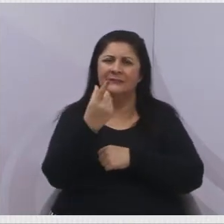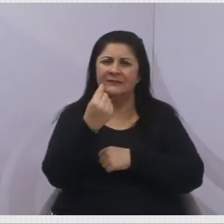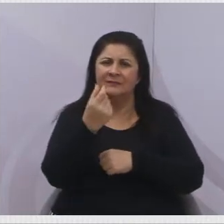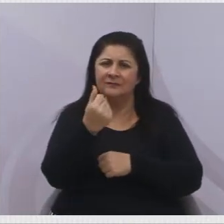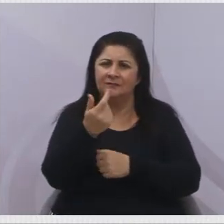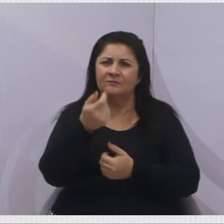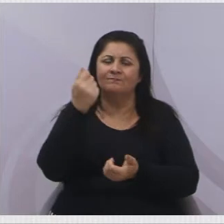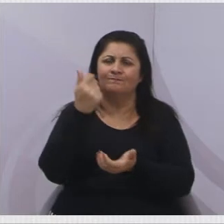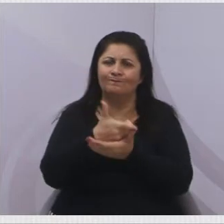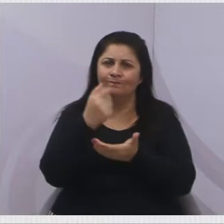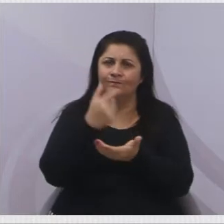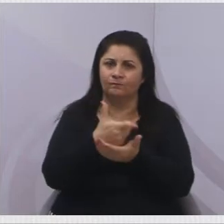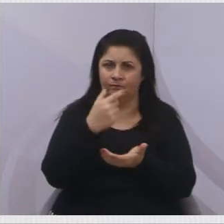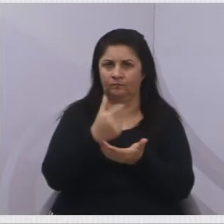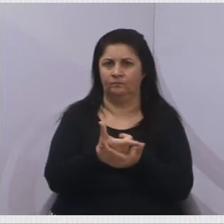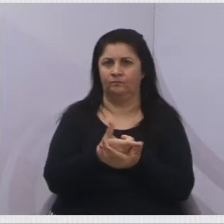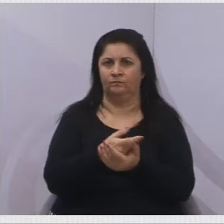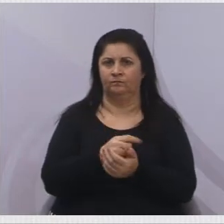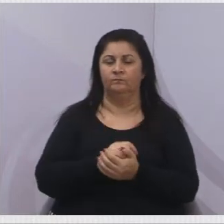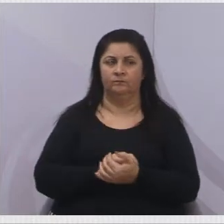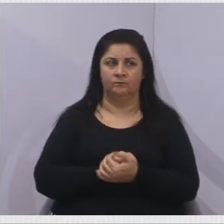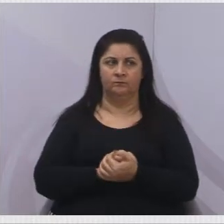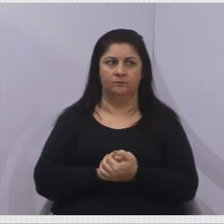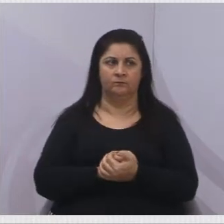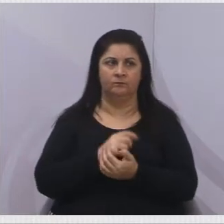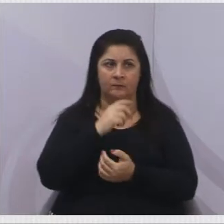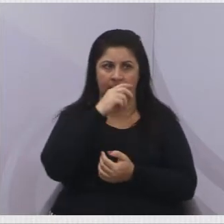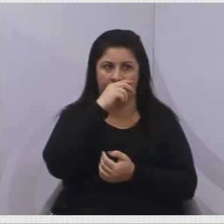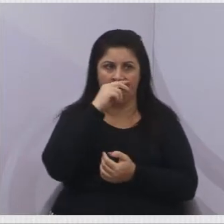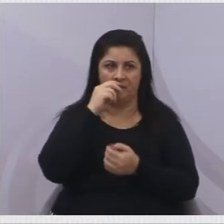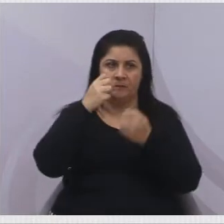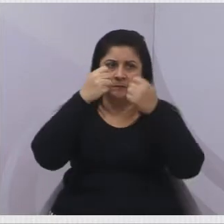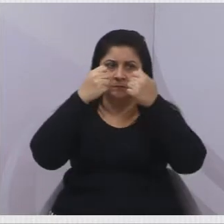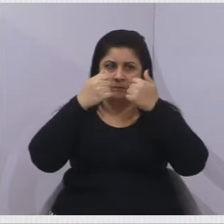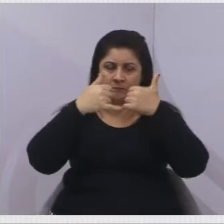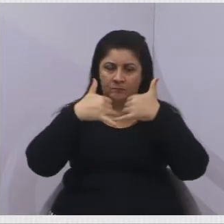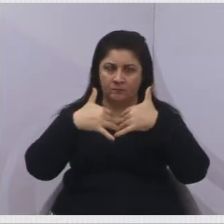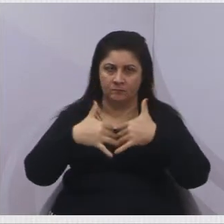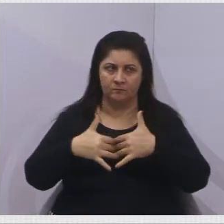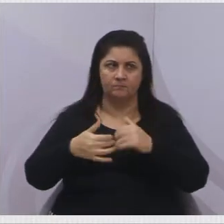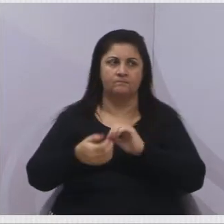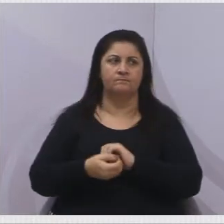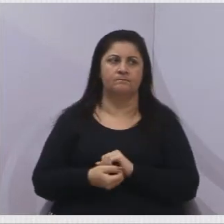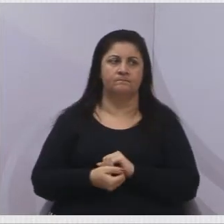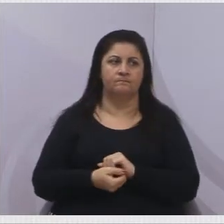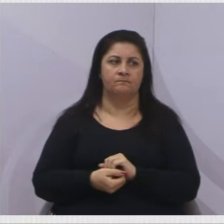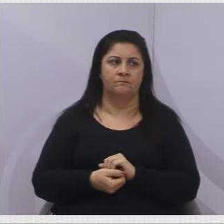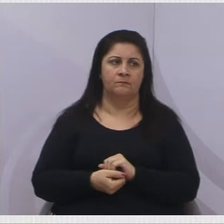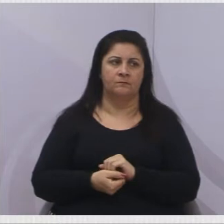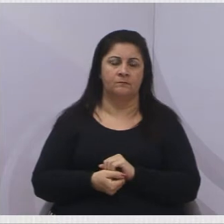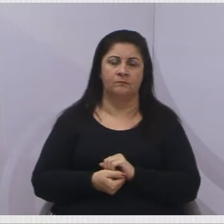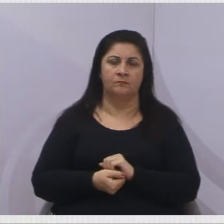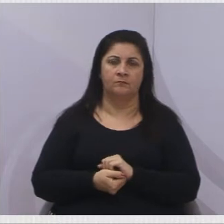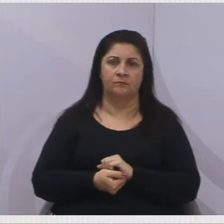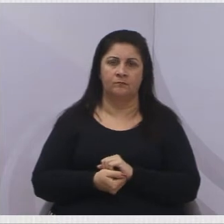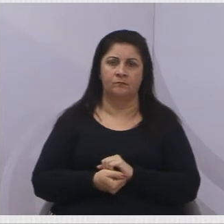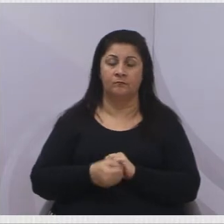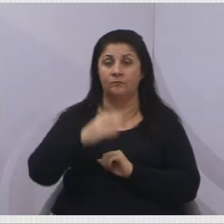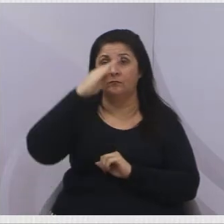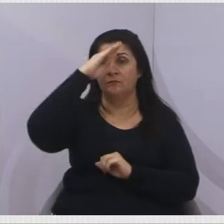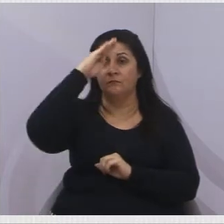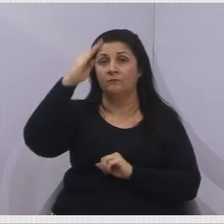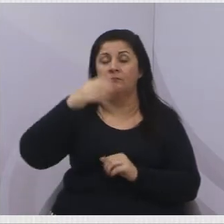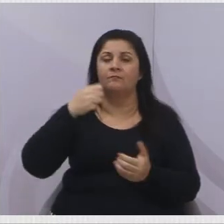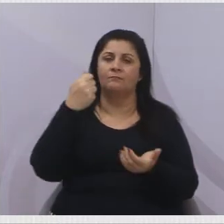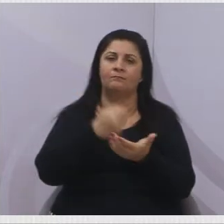no município, tá? Aqui estão relacionados e entre o principal gasto